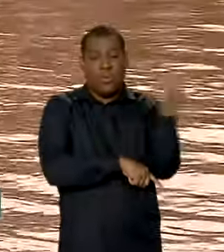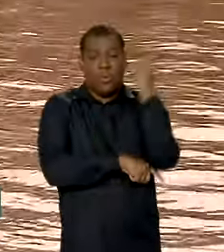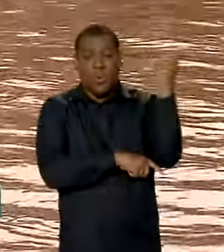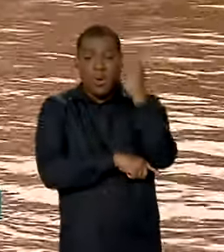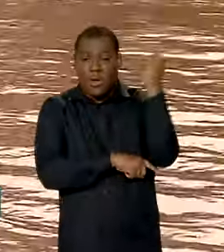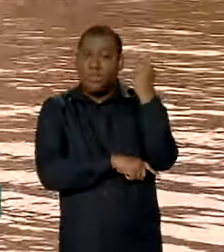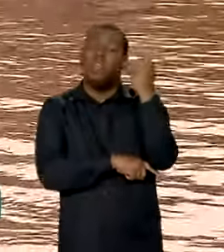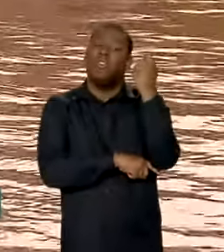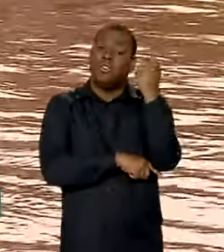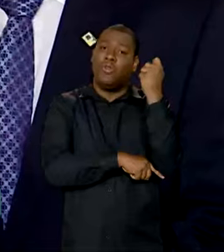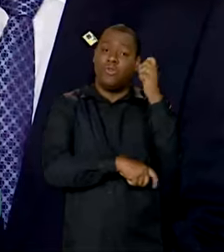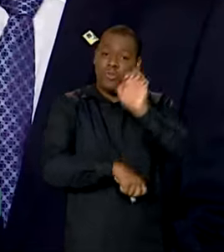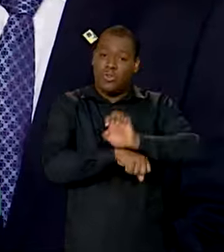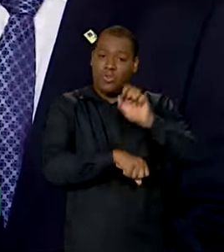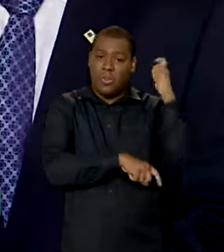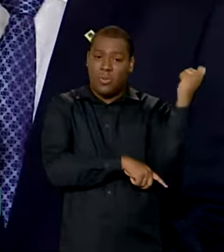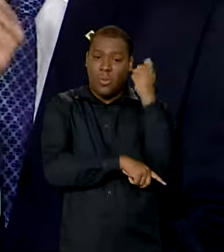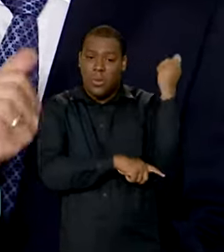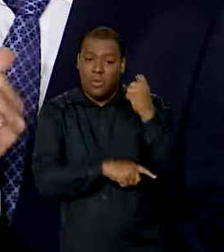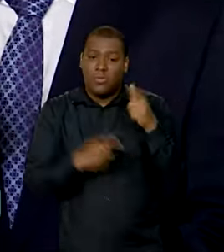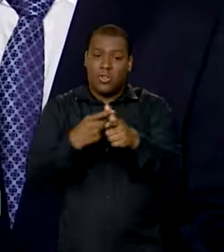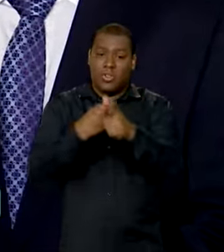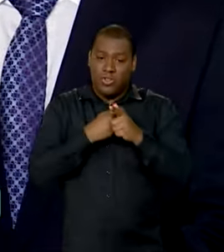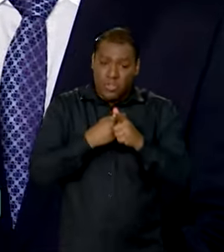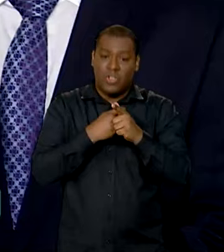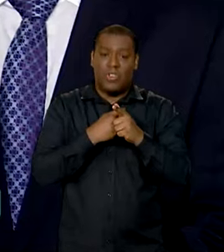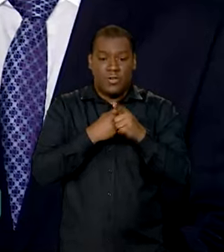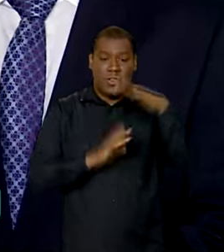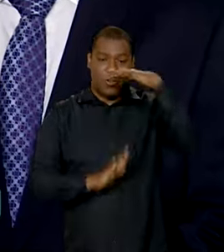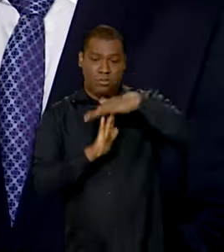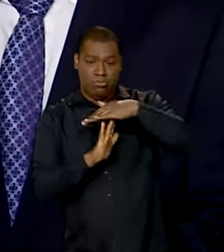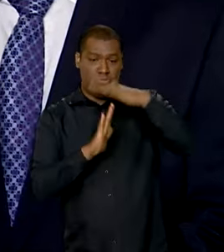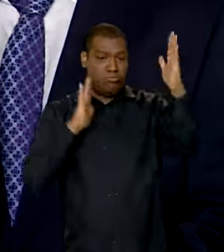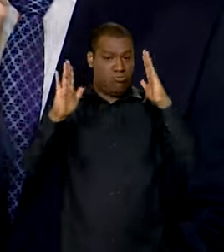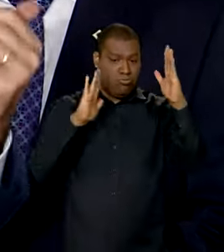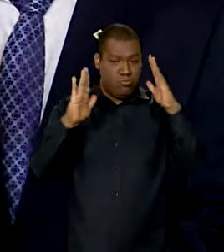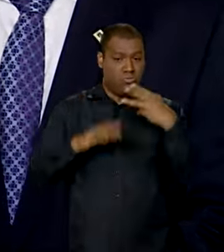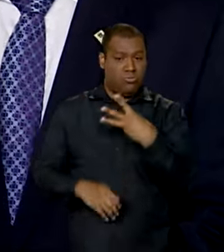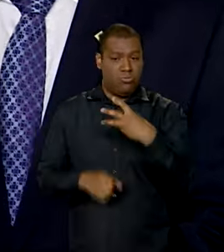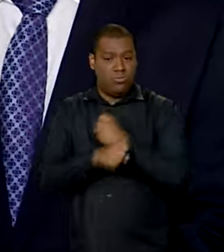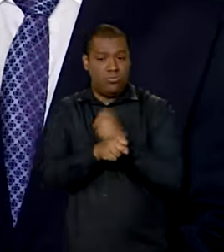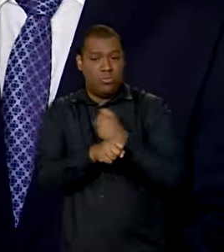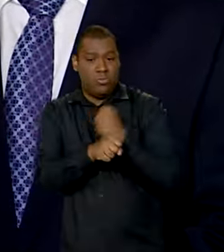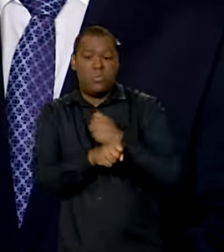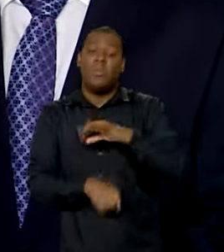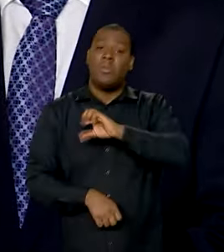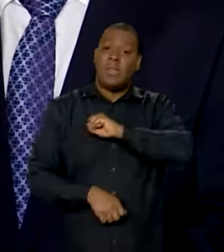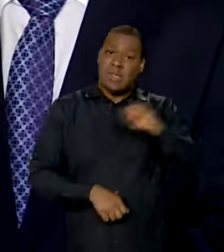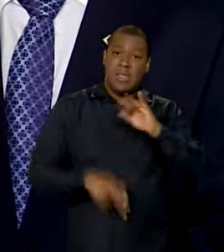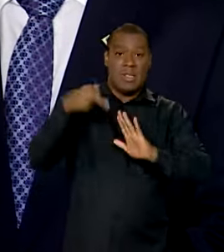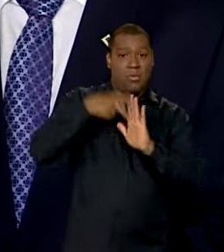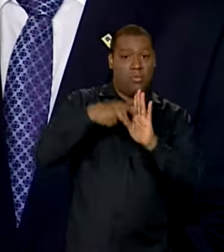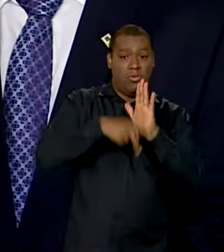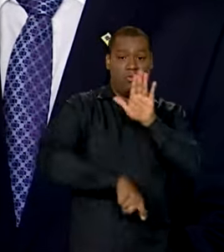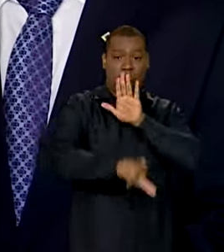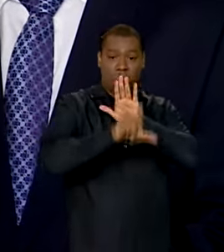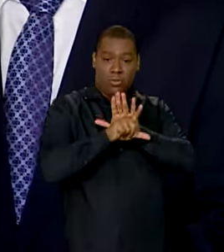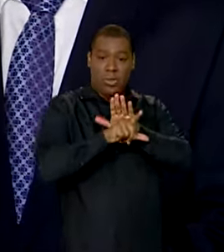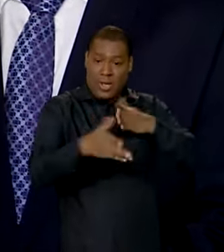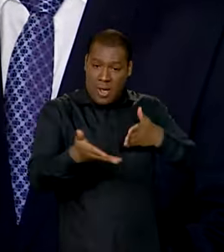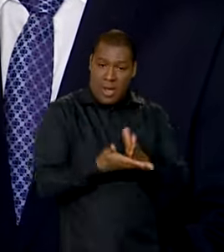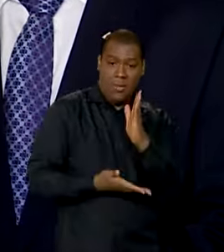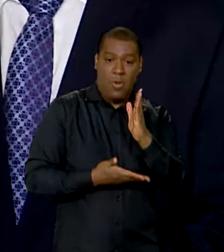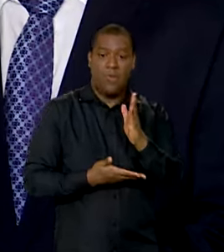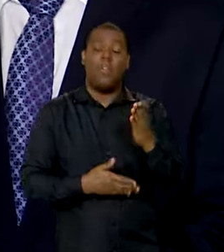dos juros dessa dívida. Com a aprovação desta lei de hoje, esse projeto de lei complementar, o governo do